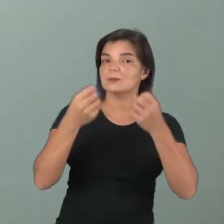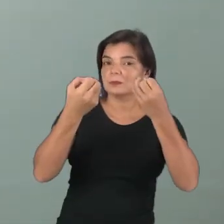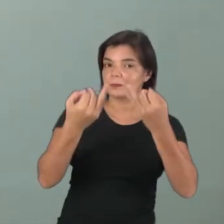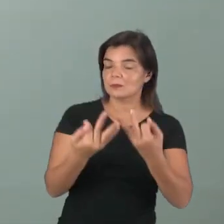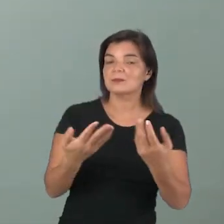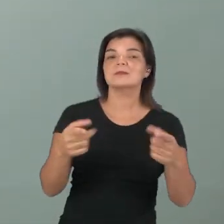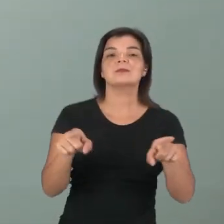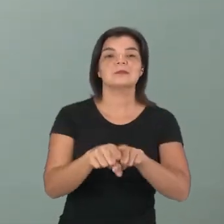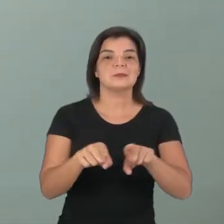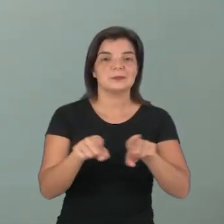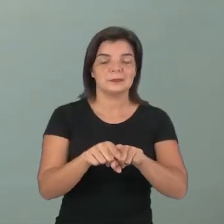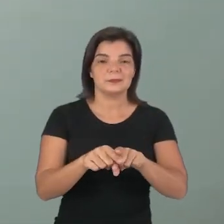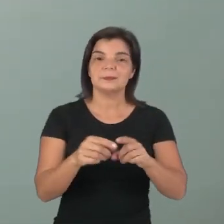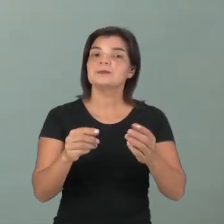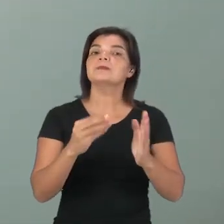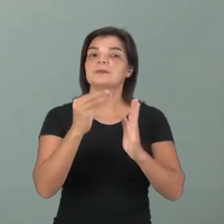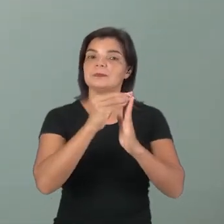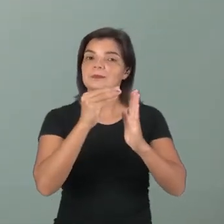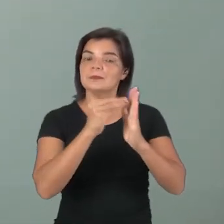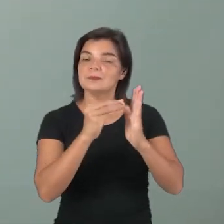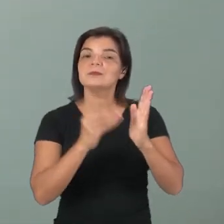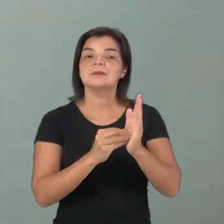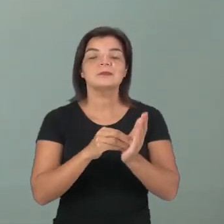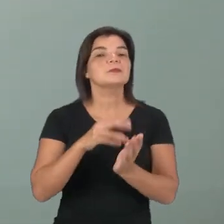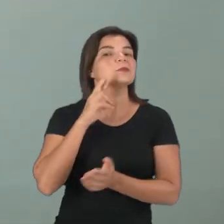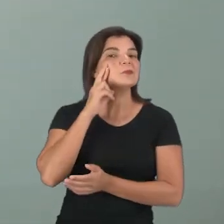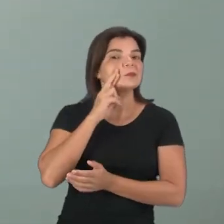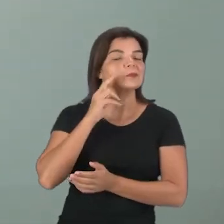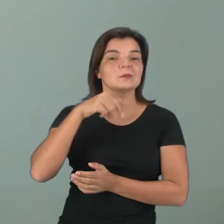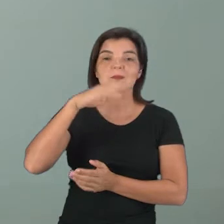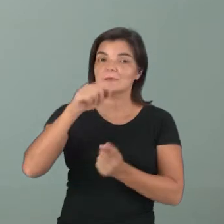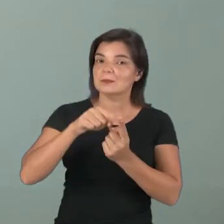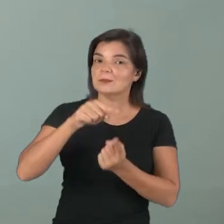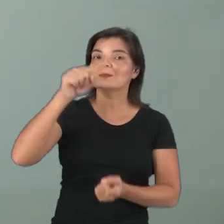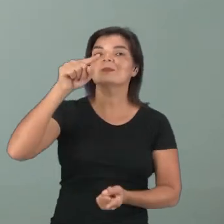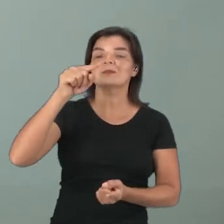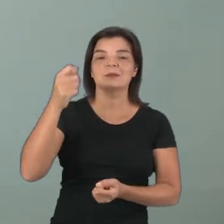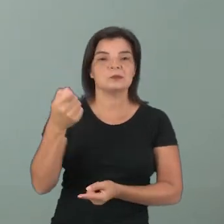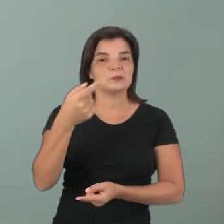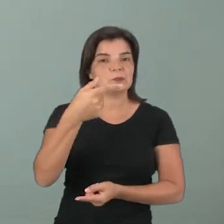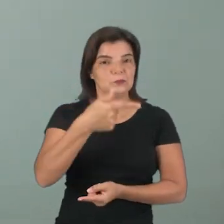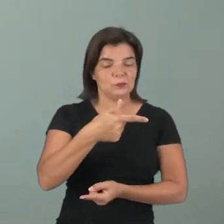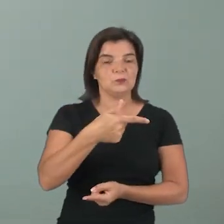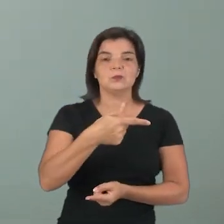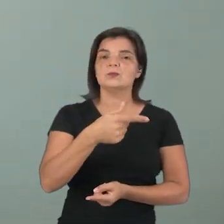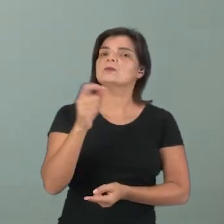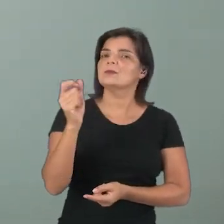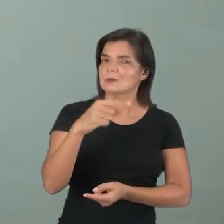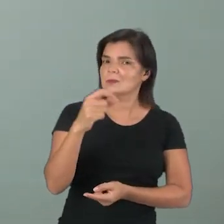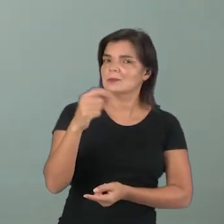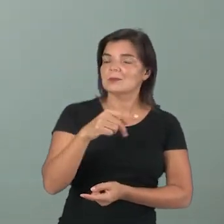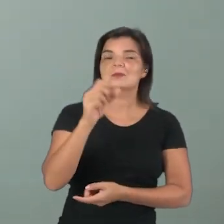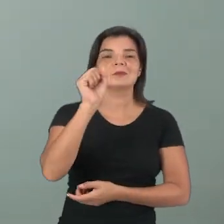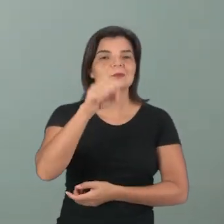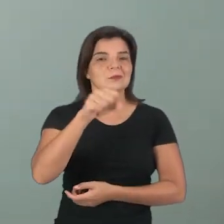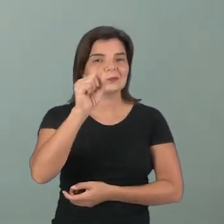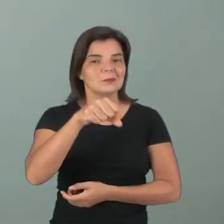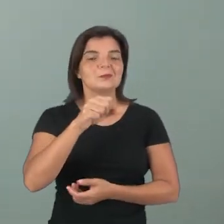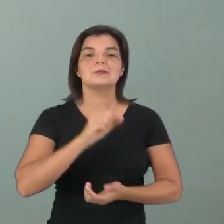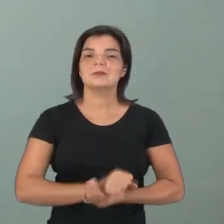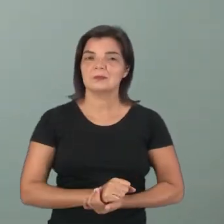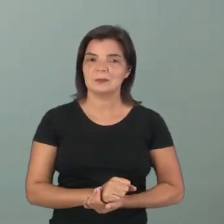dizer então que a agenda rosa é mais comprida que a agenda azul?